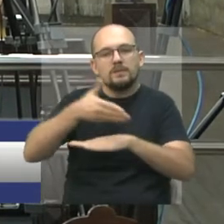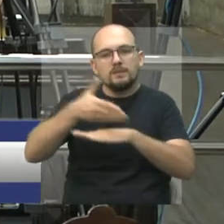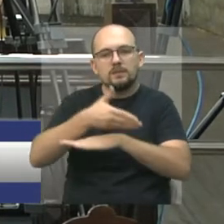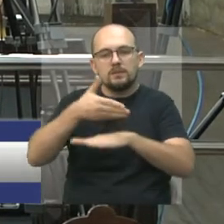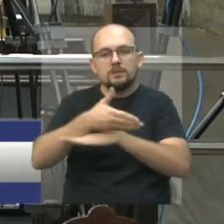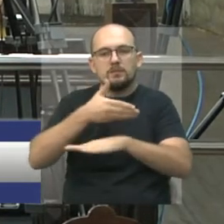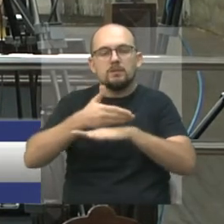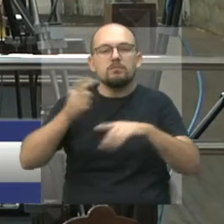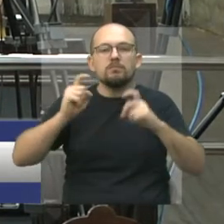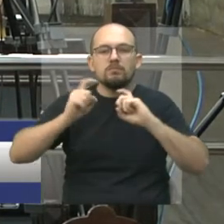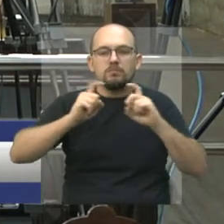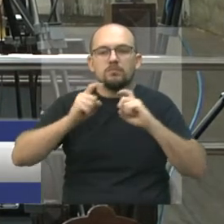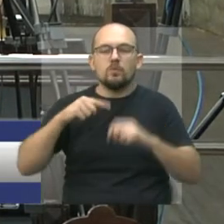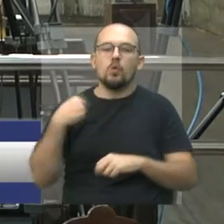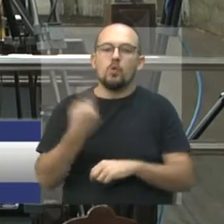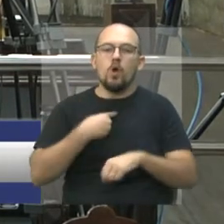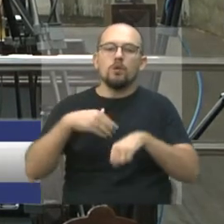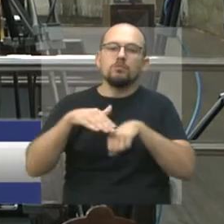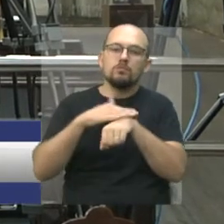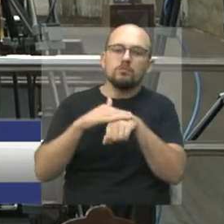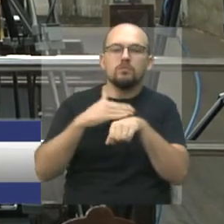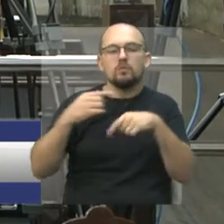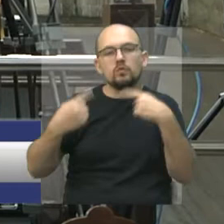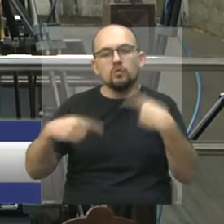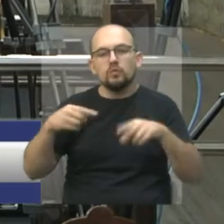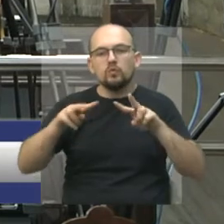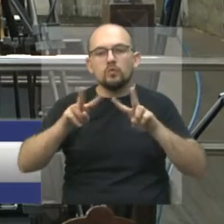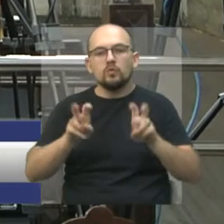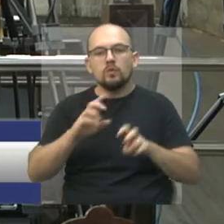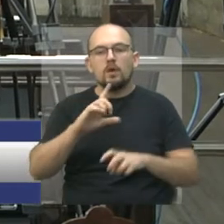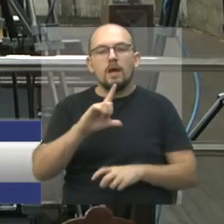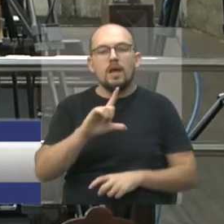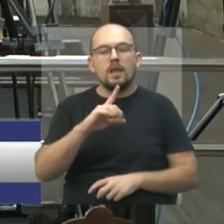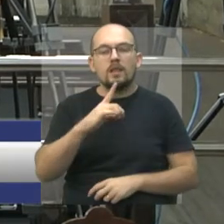sessões, quando nós aqui discutimos a LDO,